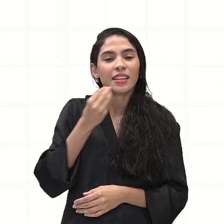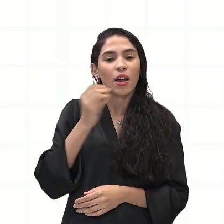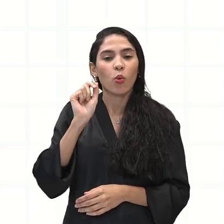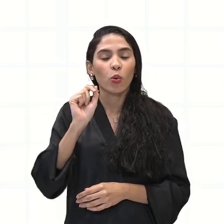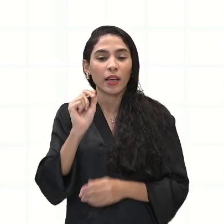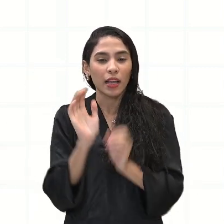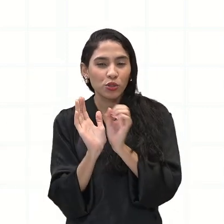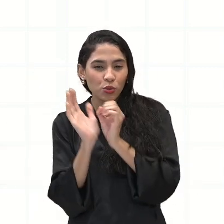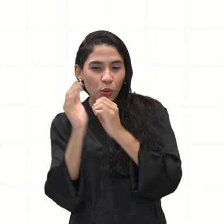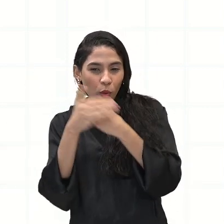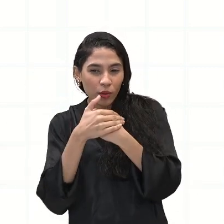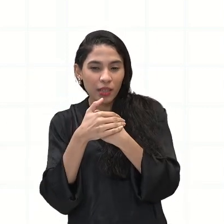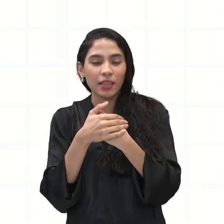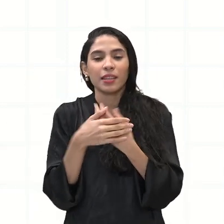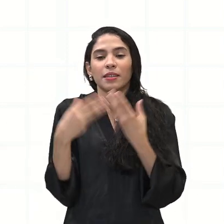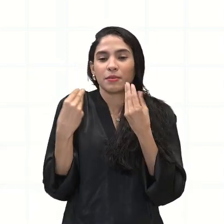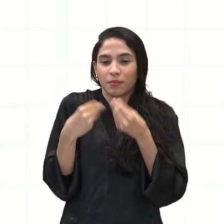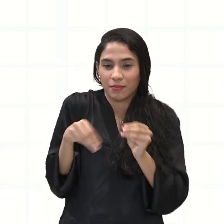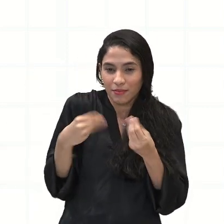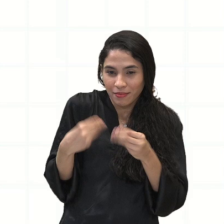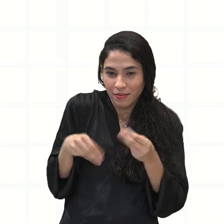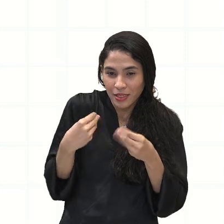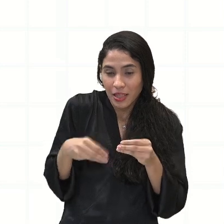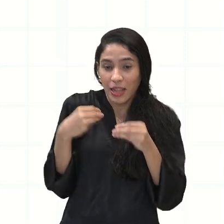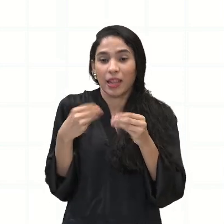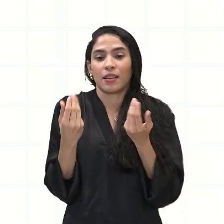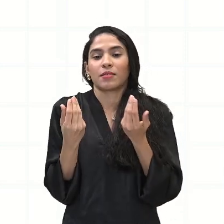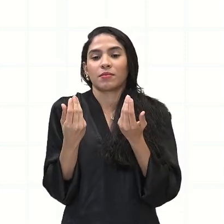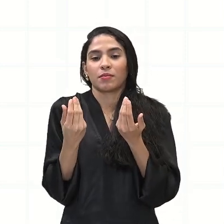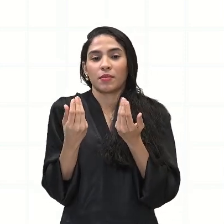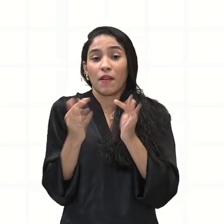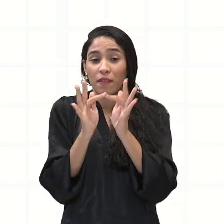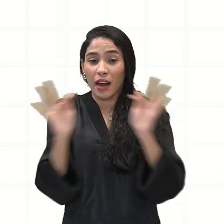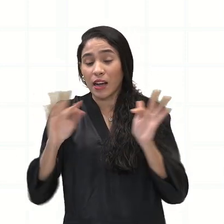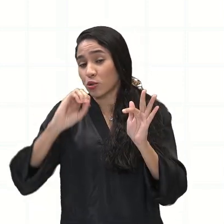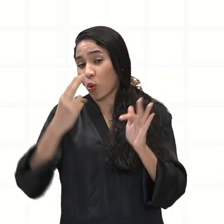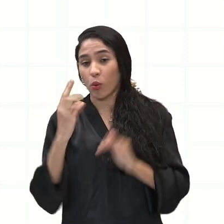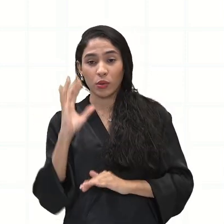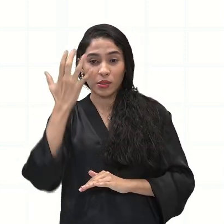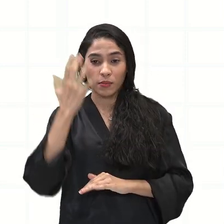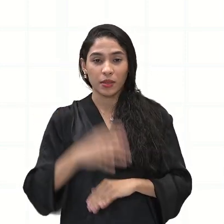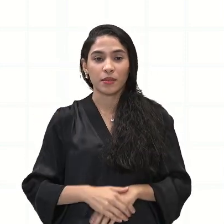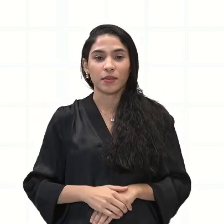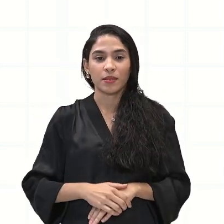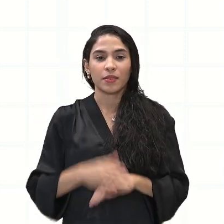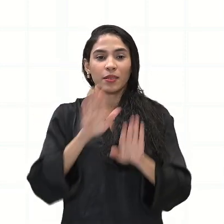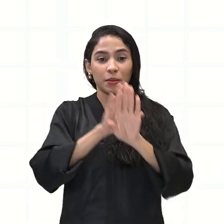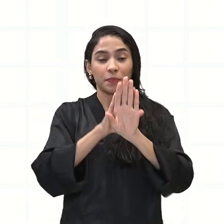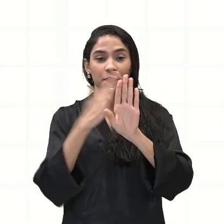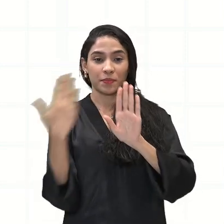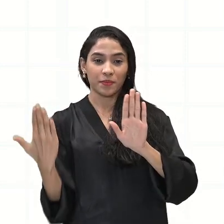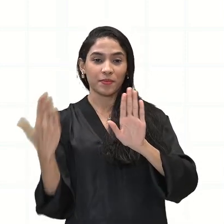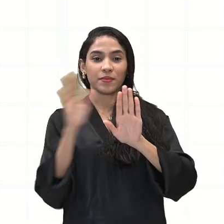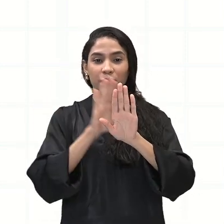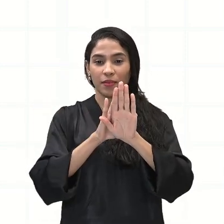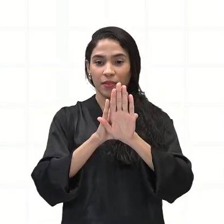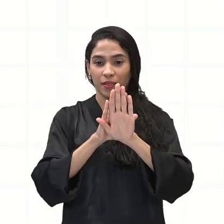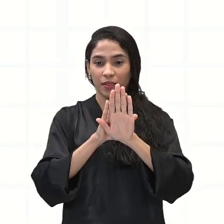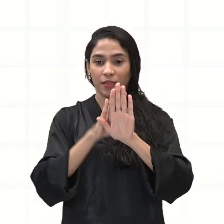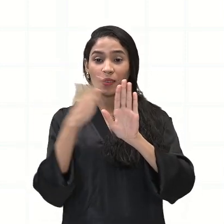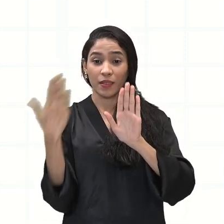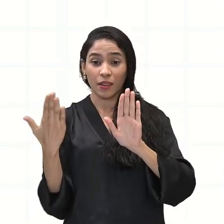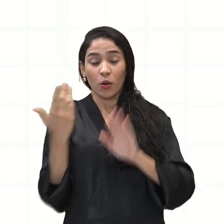ideia grosseira ou chocante. Pois bem, a antítese é uma outra figura